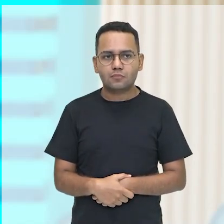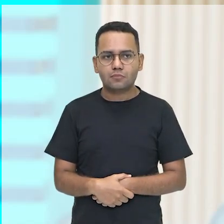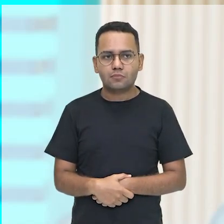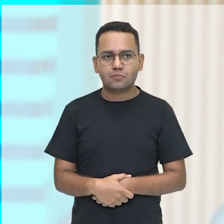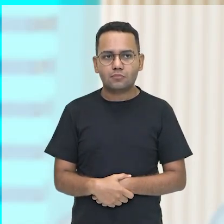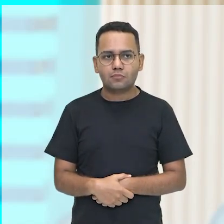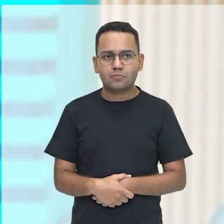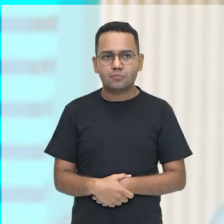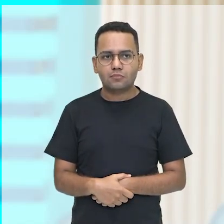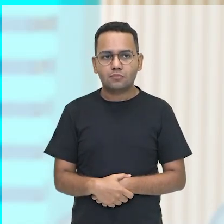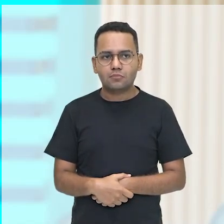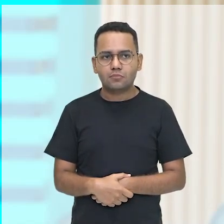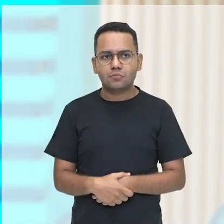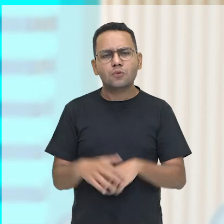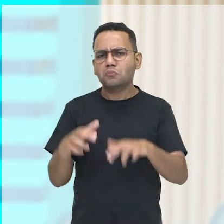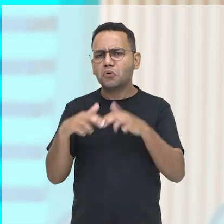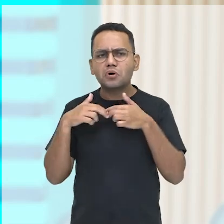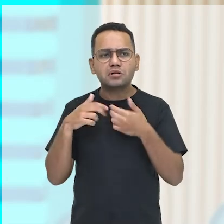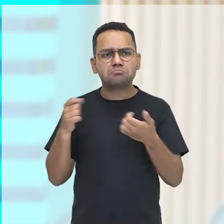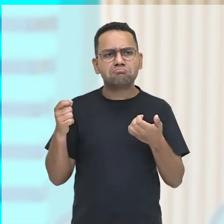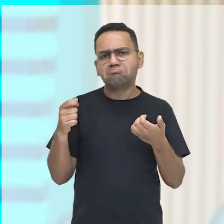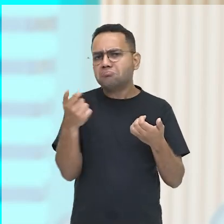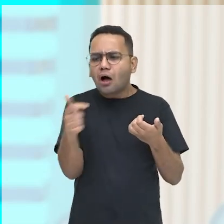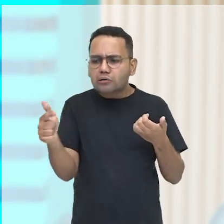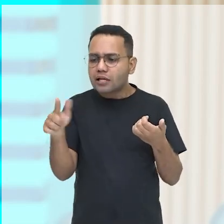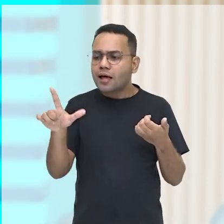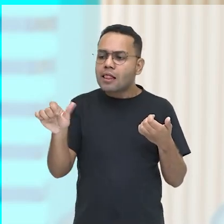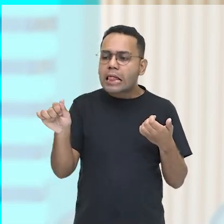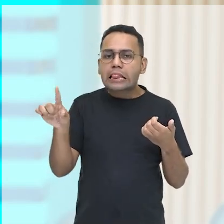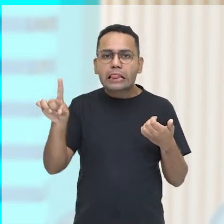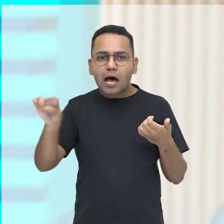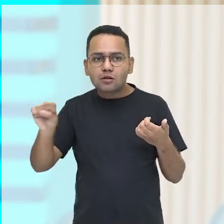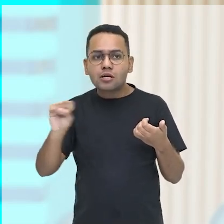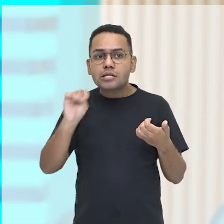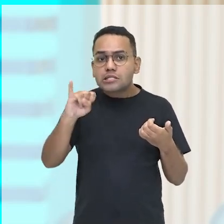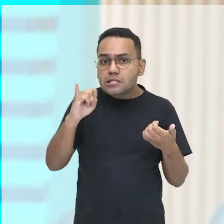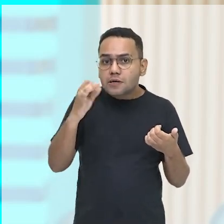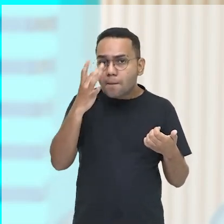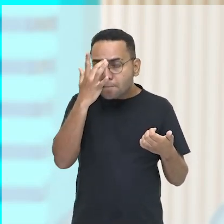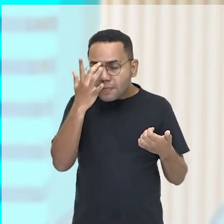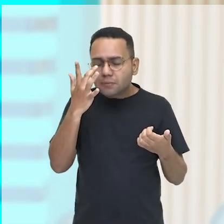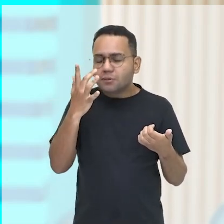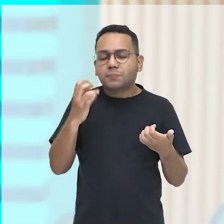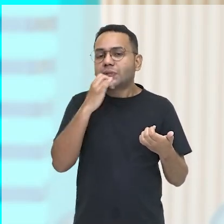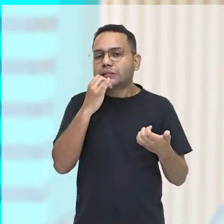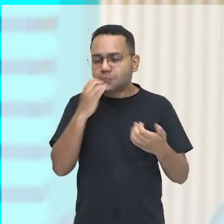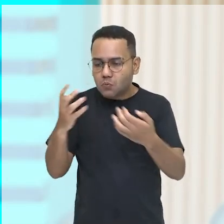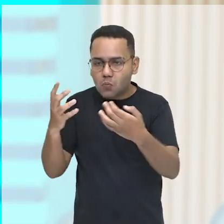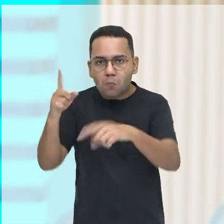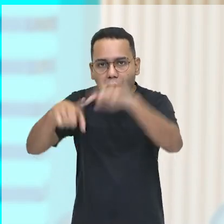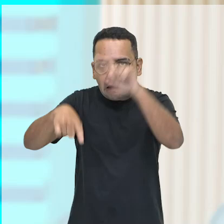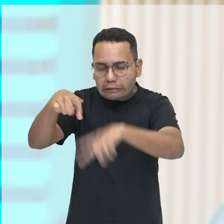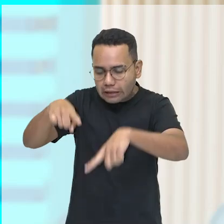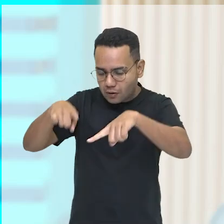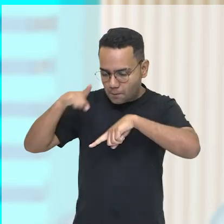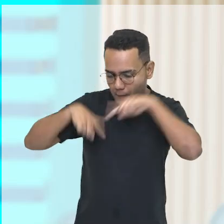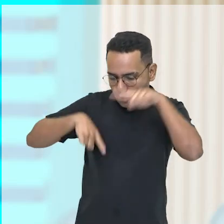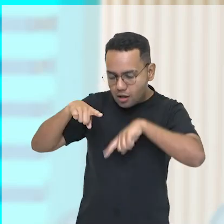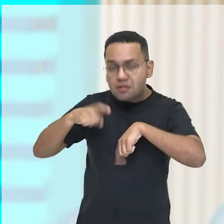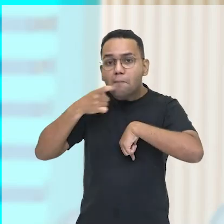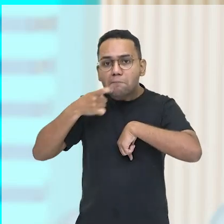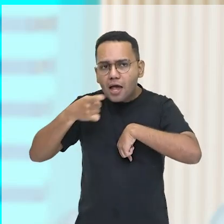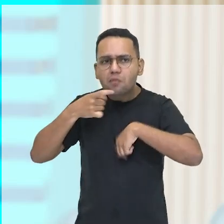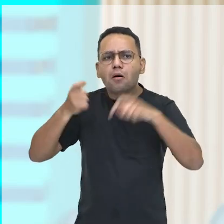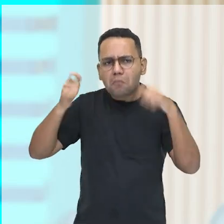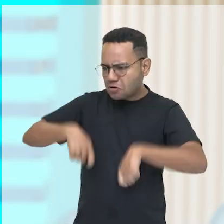há lados, né, do quadro. Aquele que estiver mais próximo, mais fácil para ele arremessar, ele tem que arremessar dali